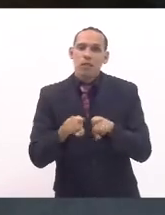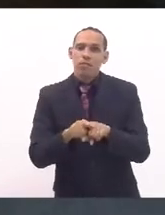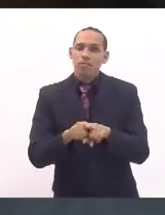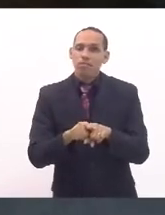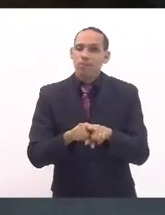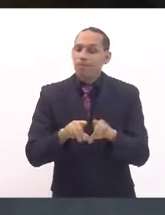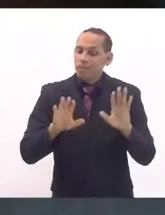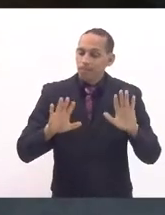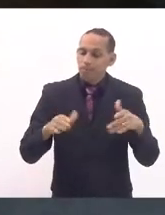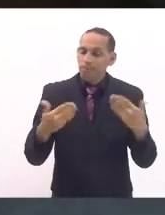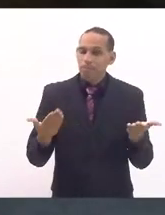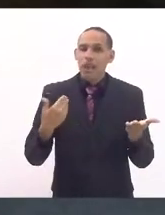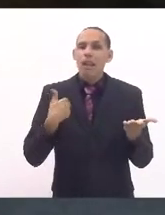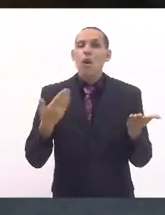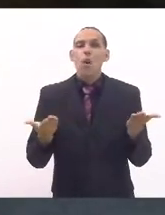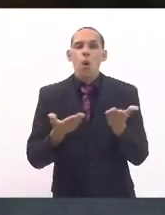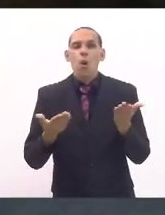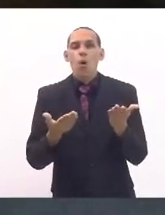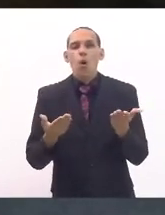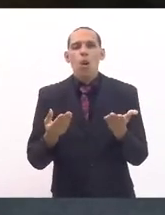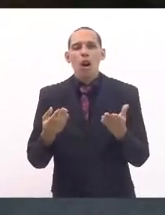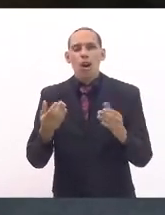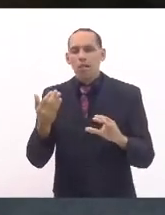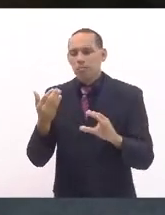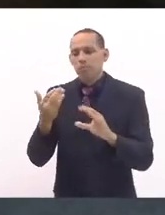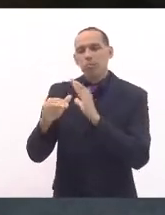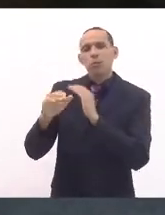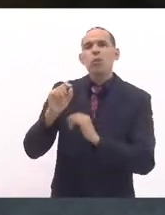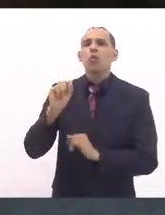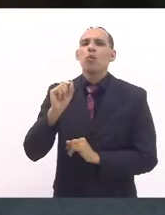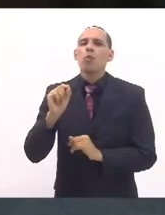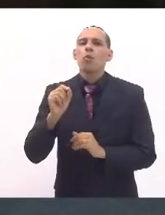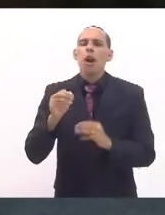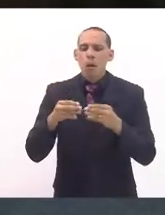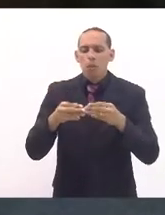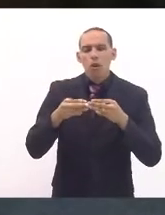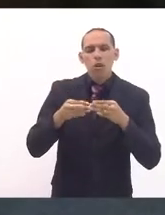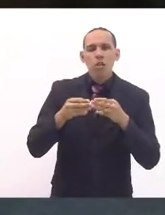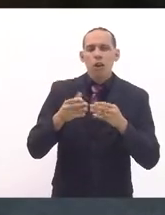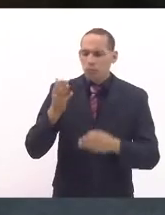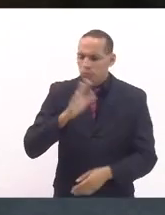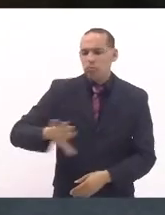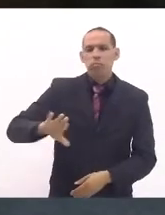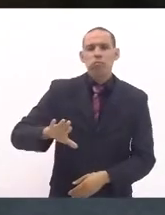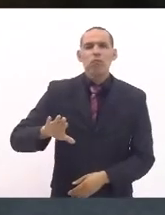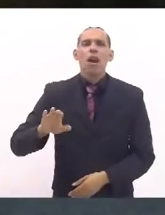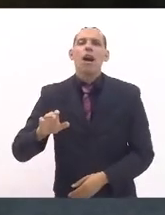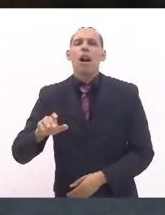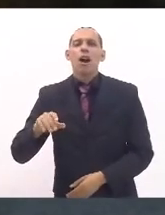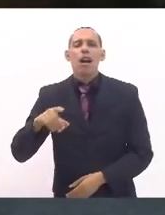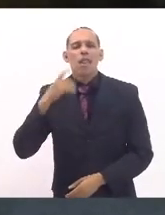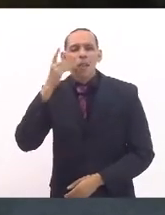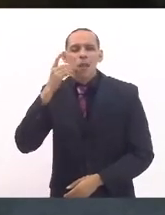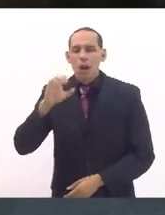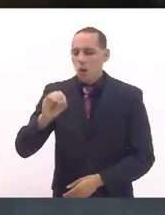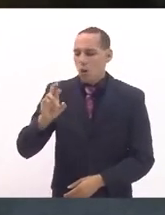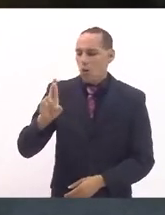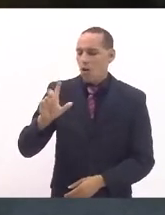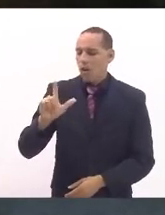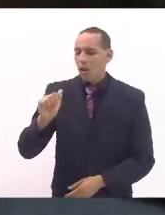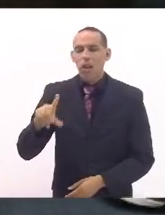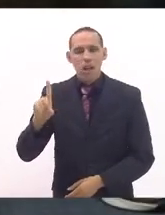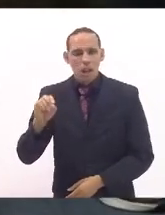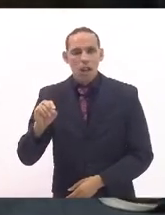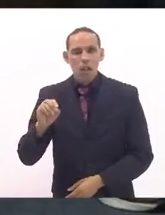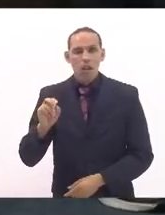eu protocolei hoje uma moção de repúdio para o delegado Orlando Zaconha, aquele que é conhecido como